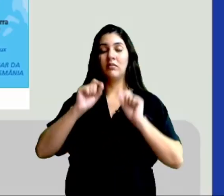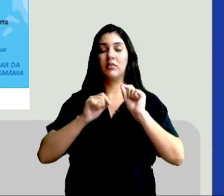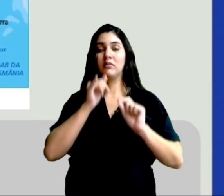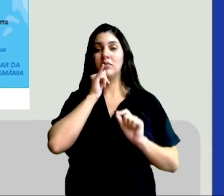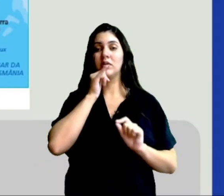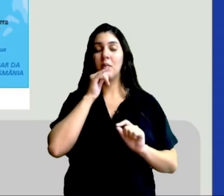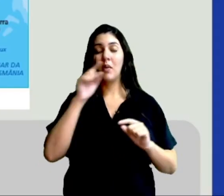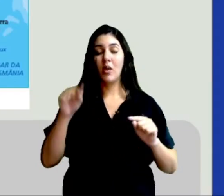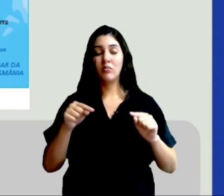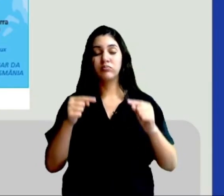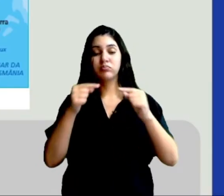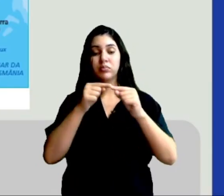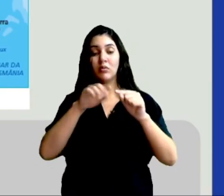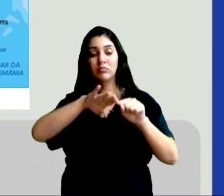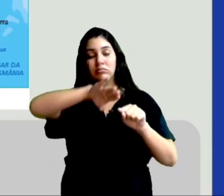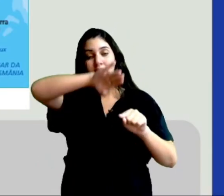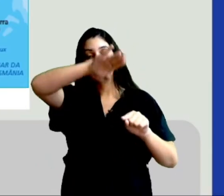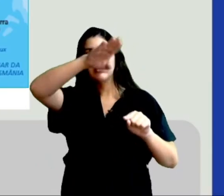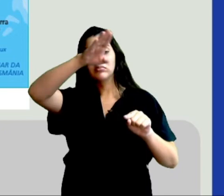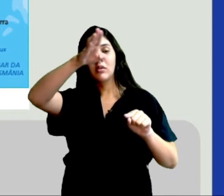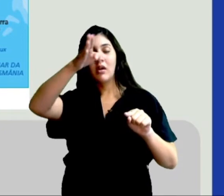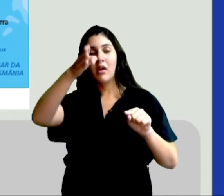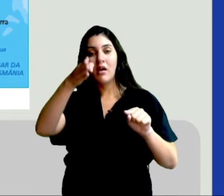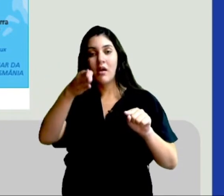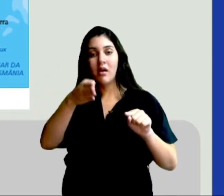o ponto mais alto do relevo